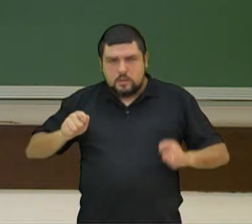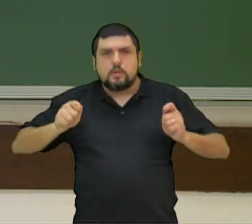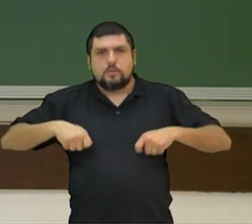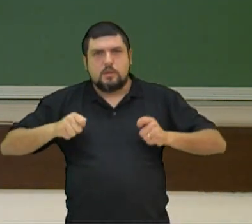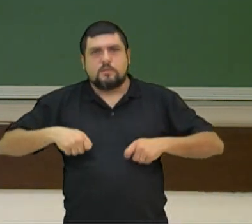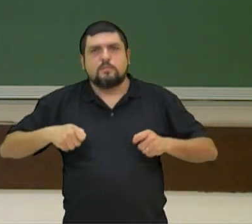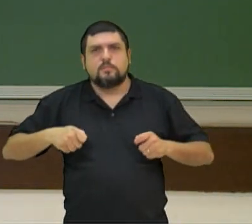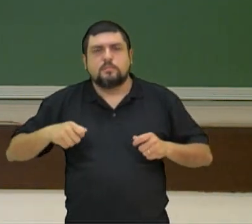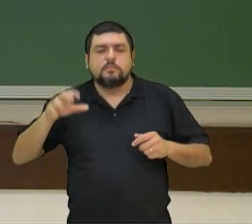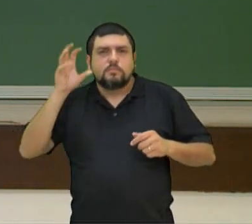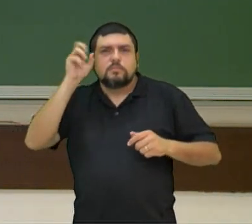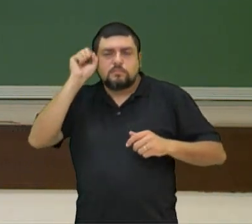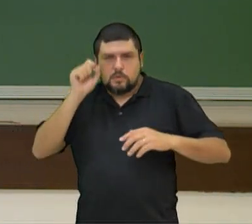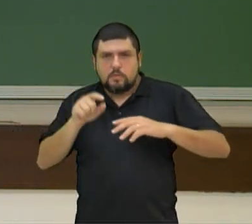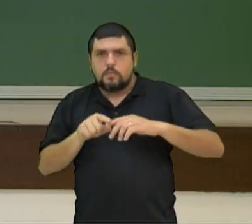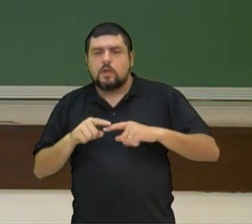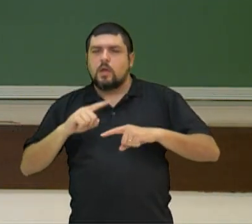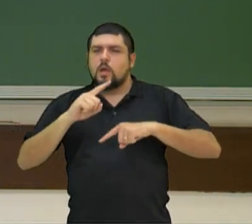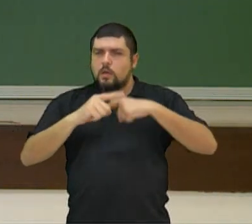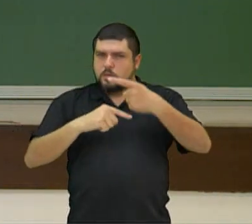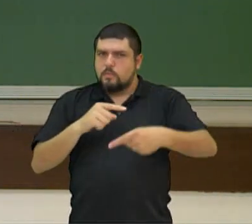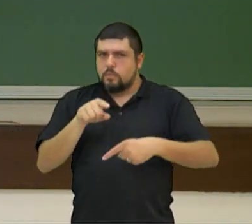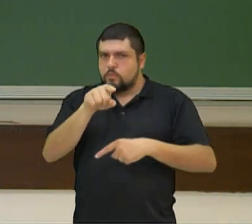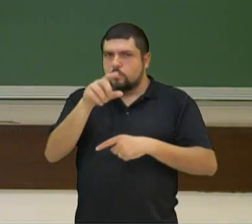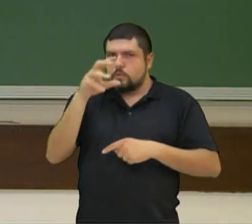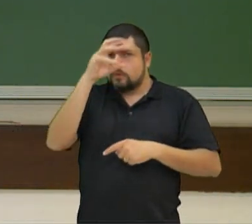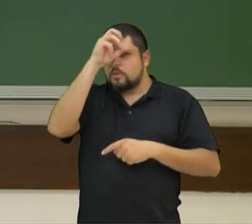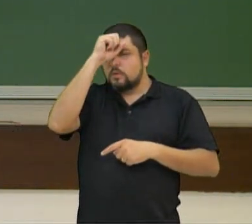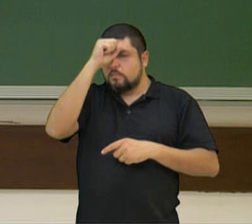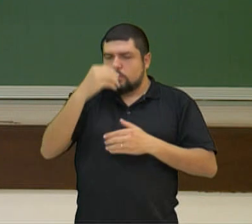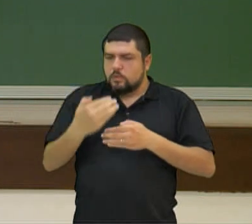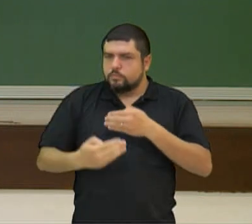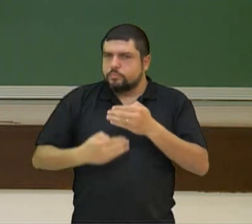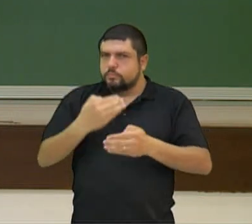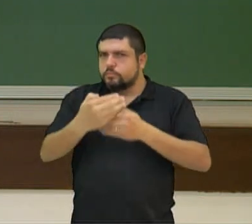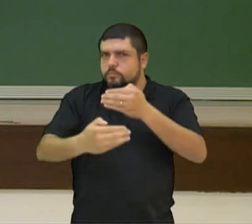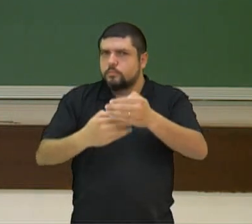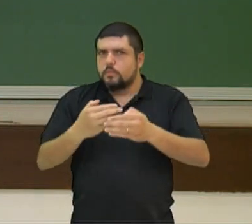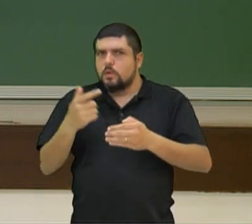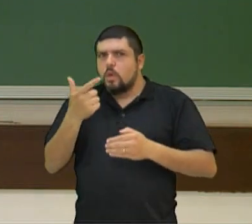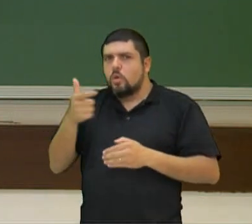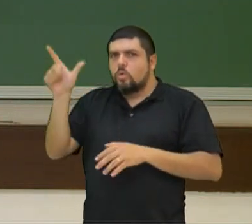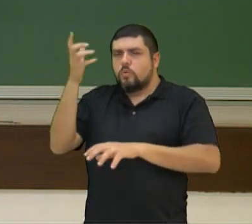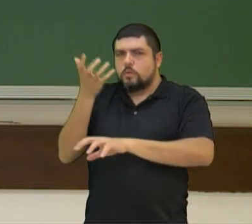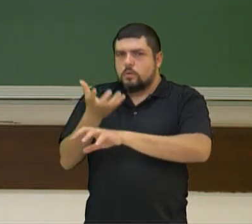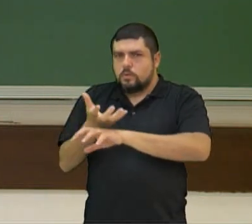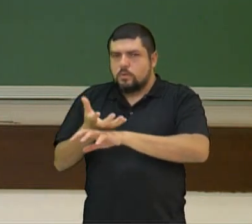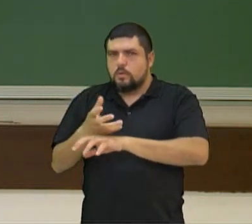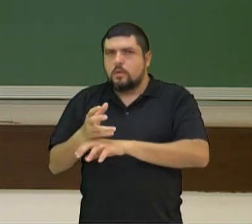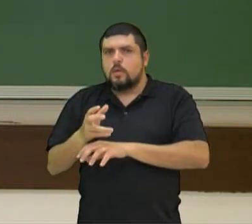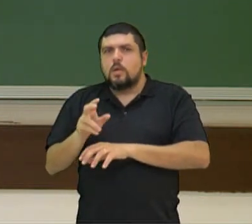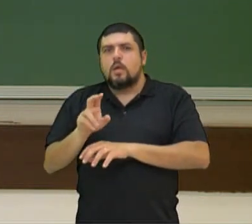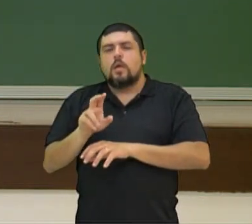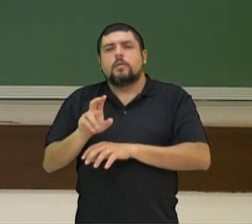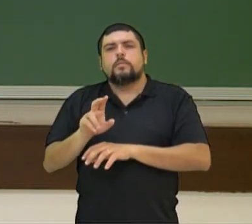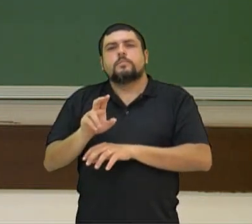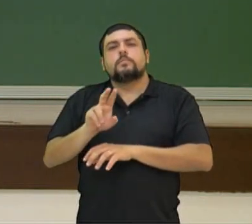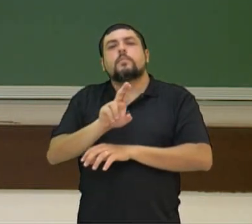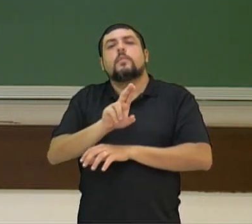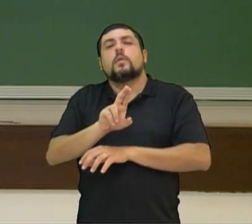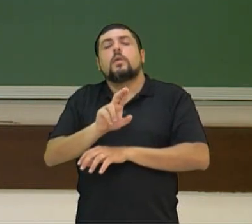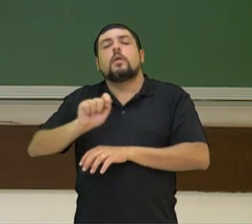som. Isso vocês vão aprender até mais para frente, né? Lá numa outra disciplina chamada física, o som